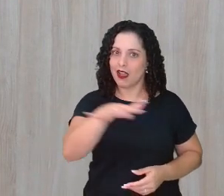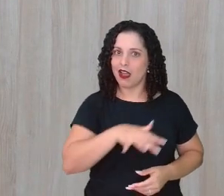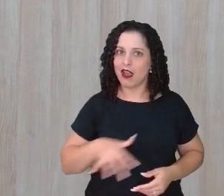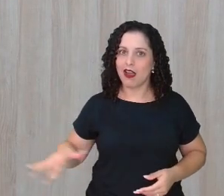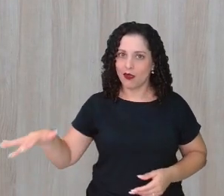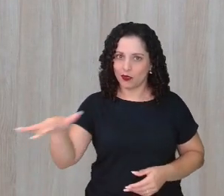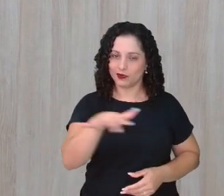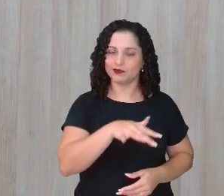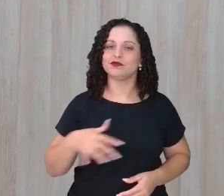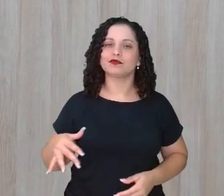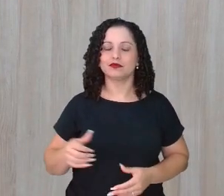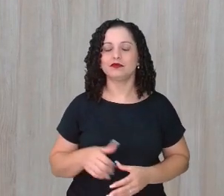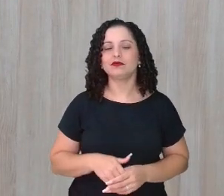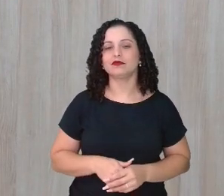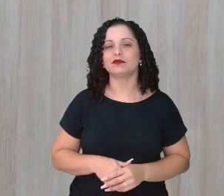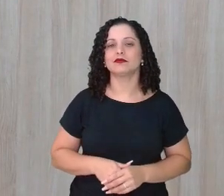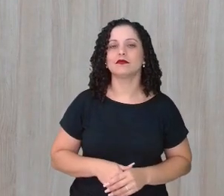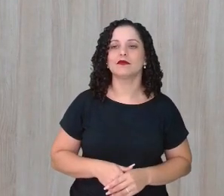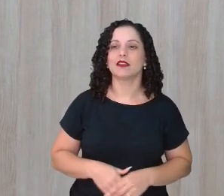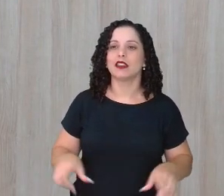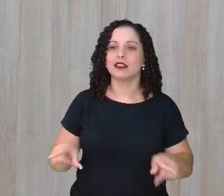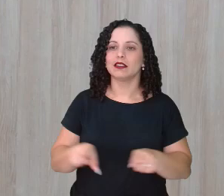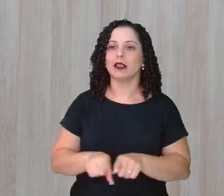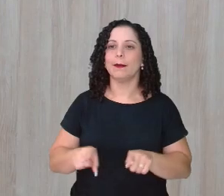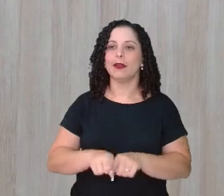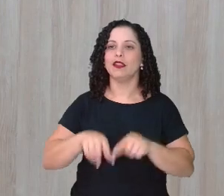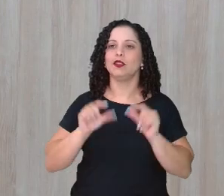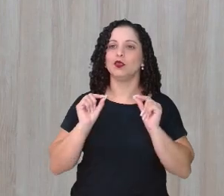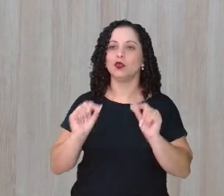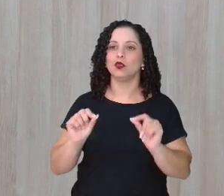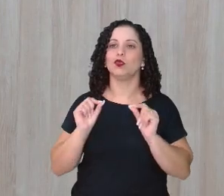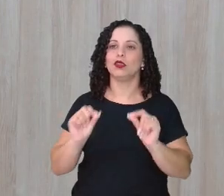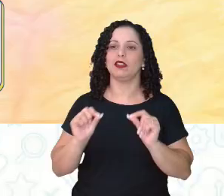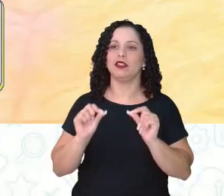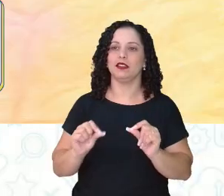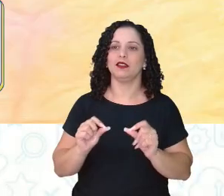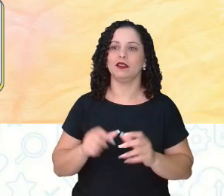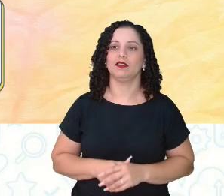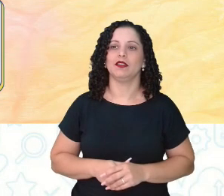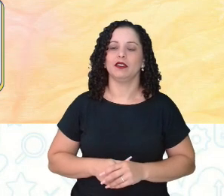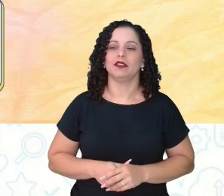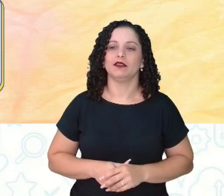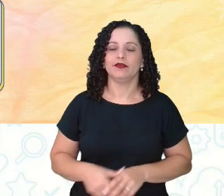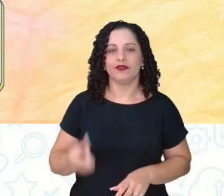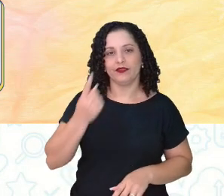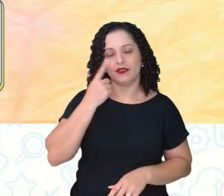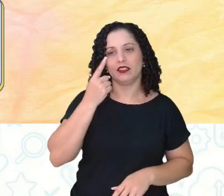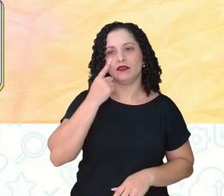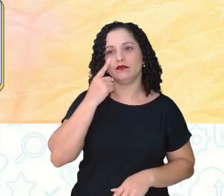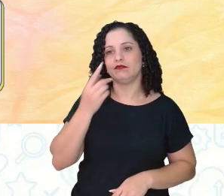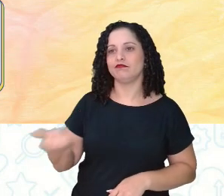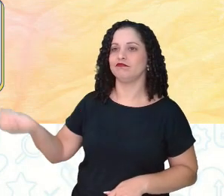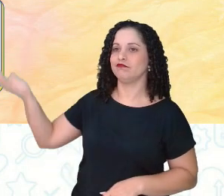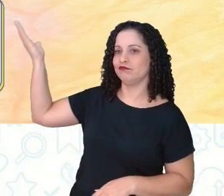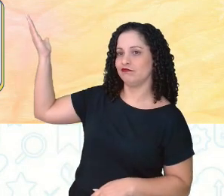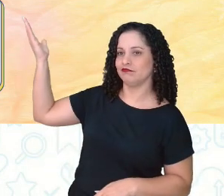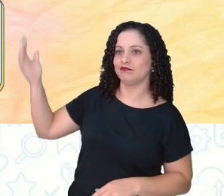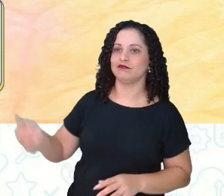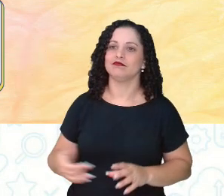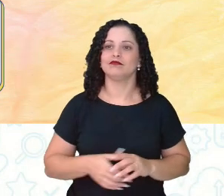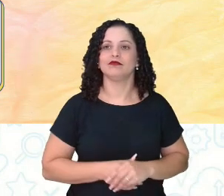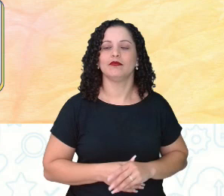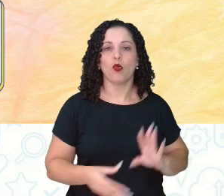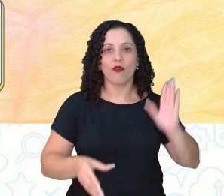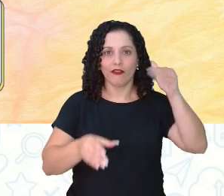voto censitário. E outra informação restabelece, vejam aí na tela, restabelecido, né, o